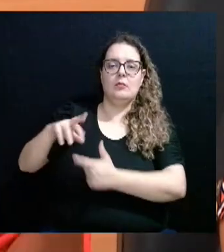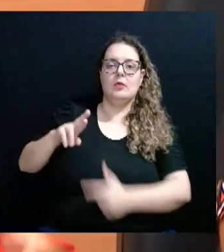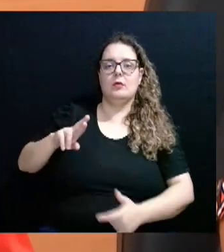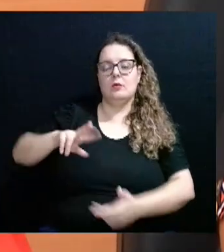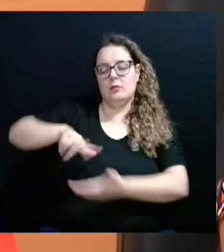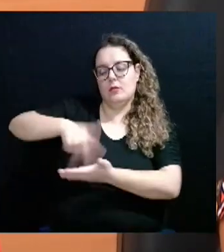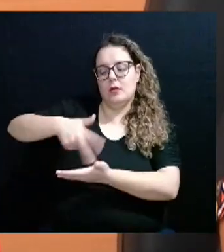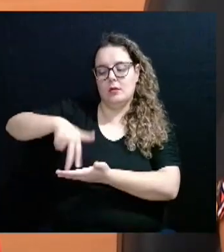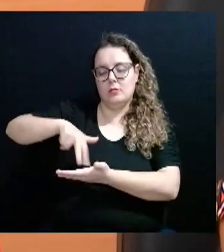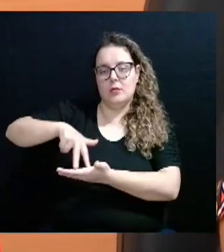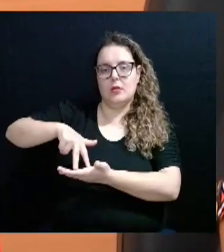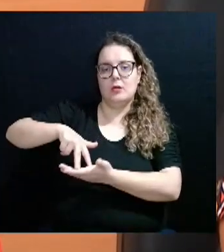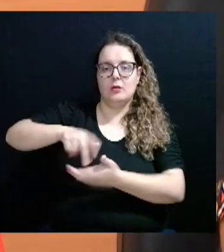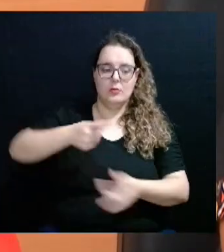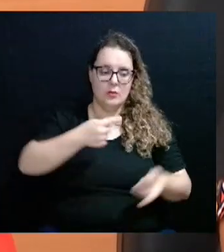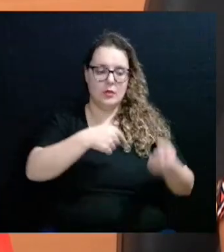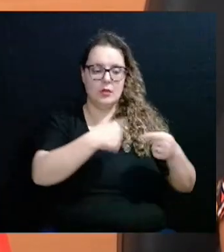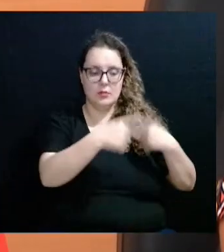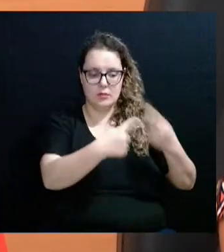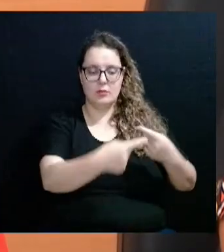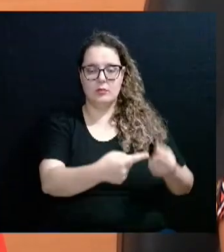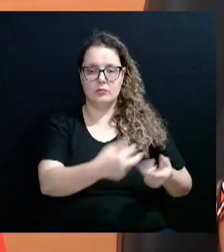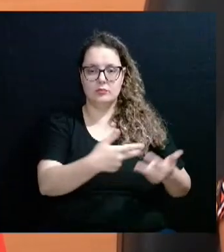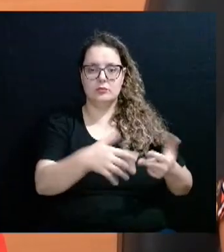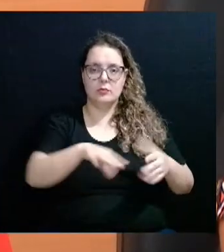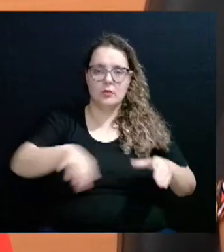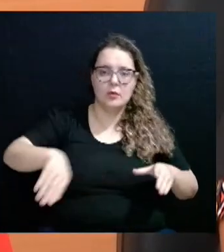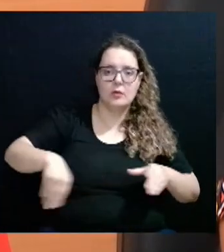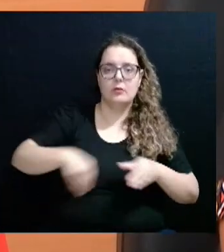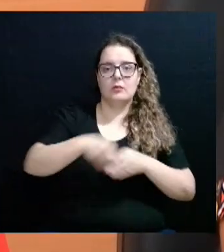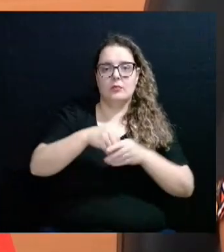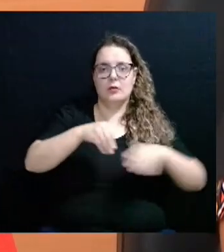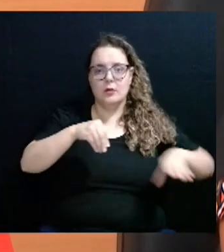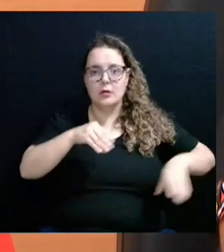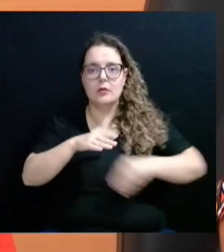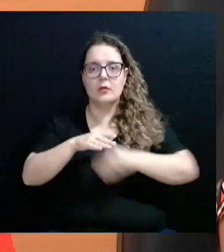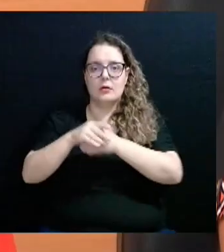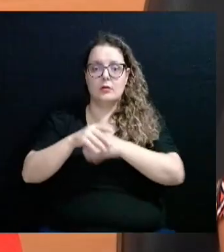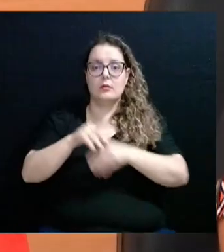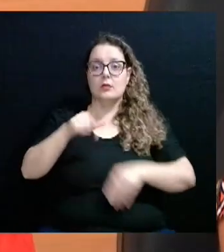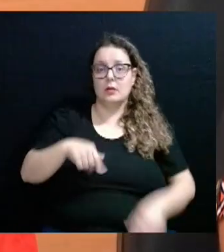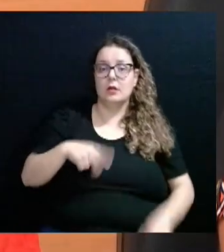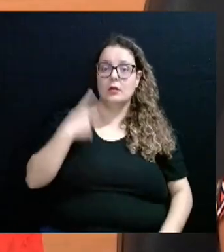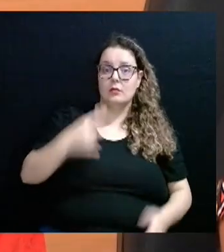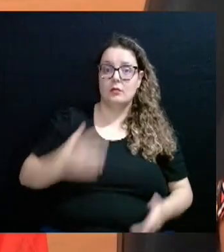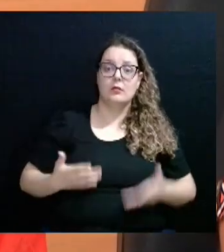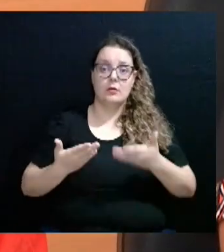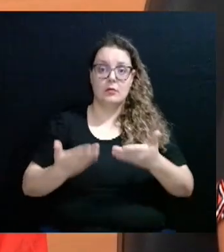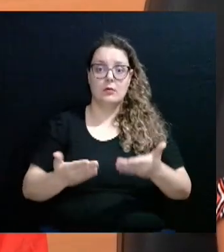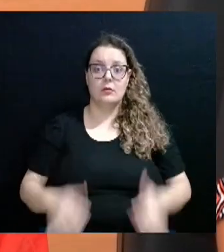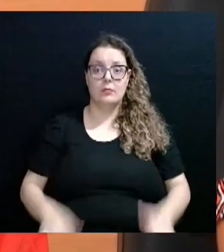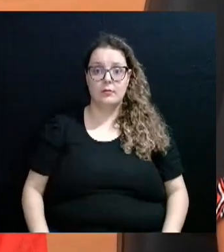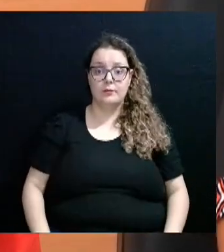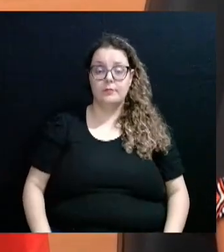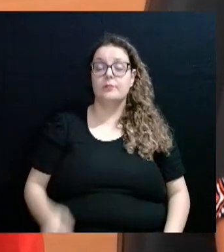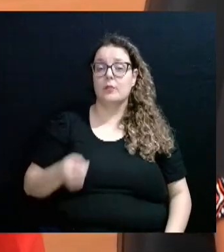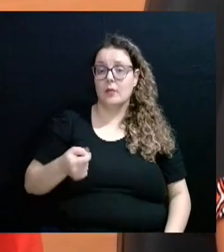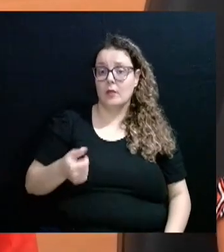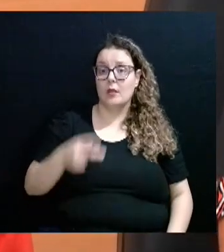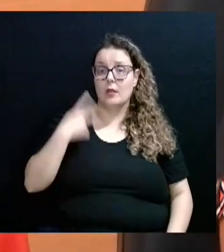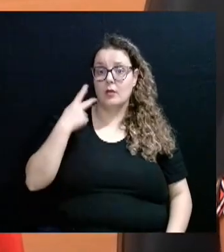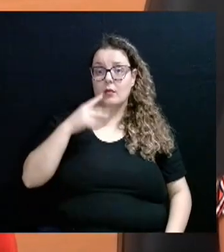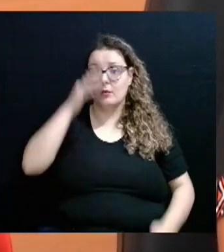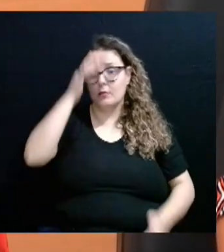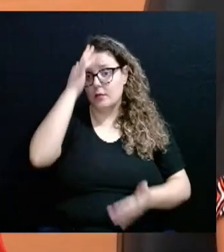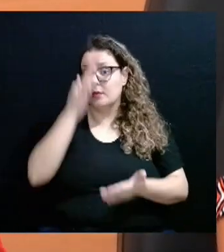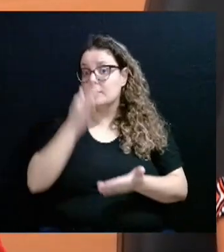foi só incremento. E é essa política que eu trago. É quase uma política de fé. Porque a